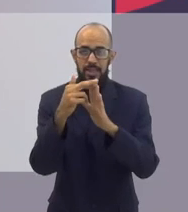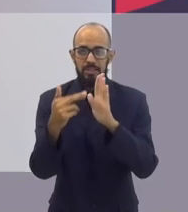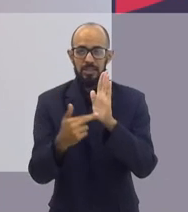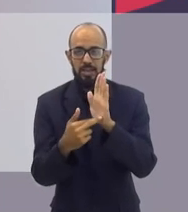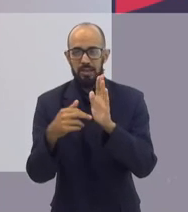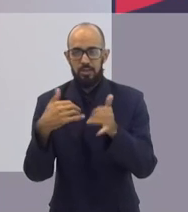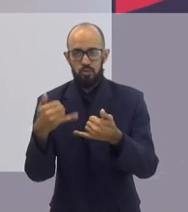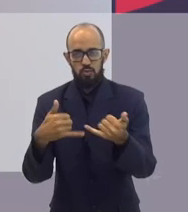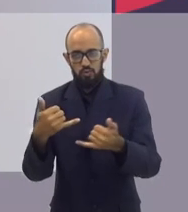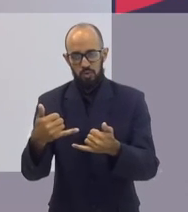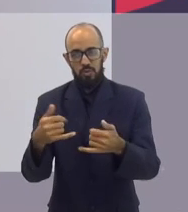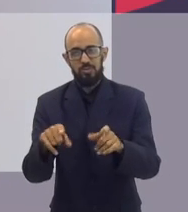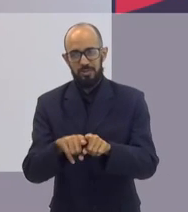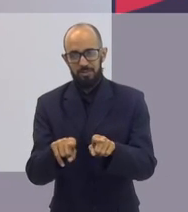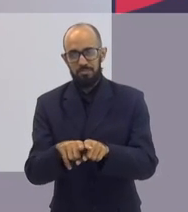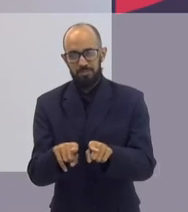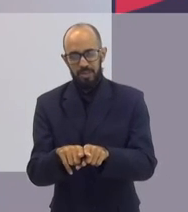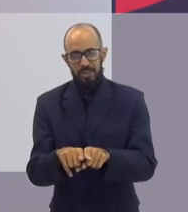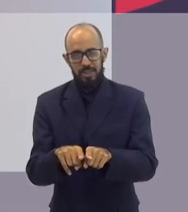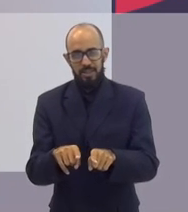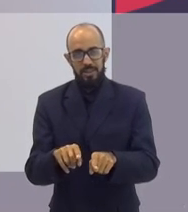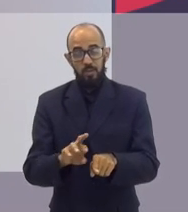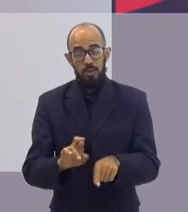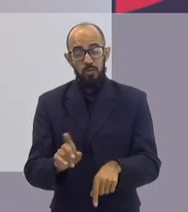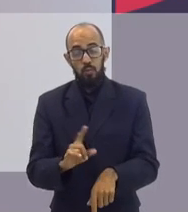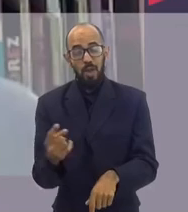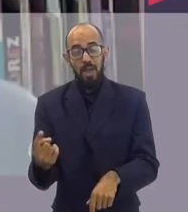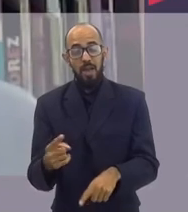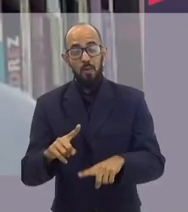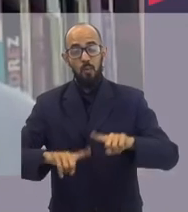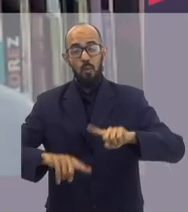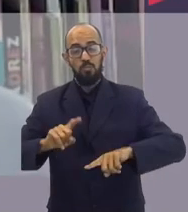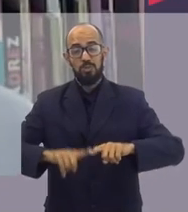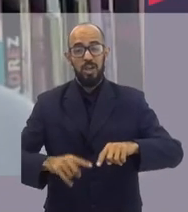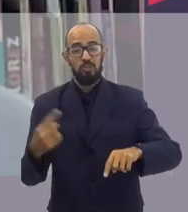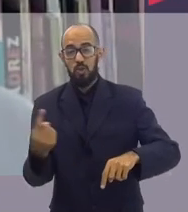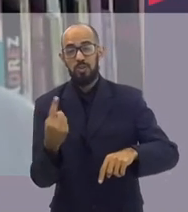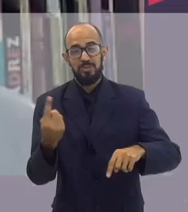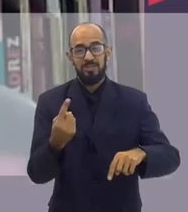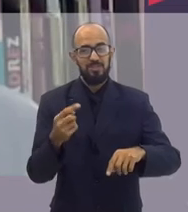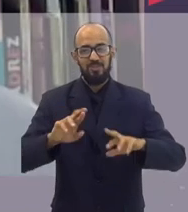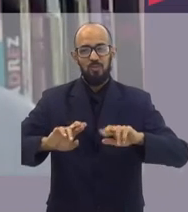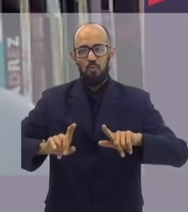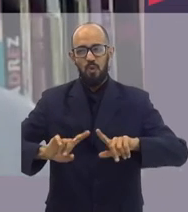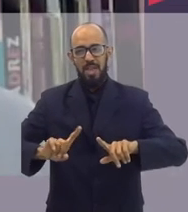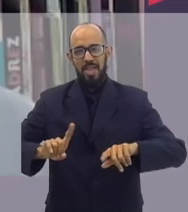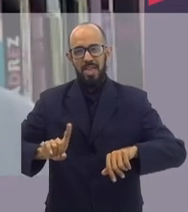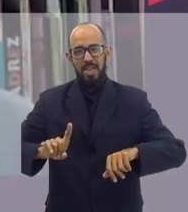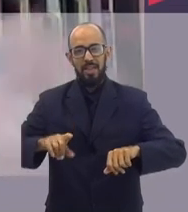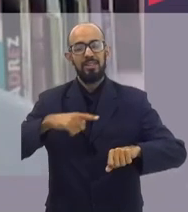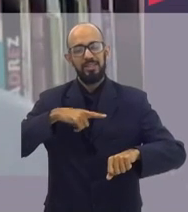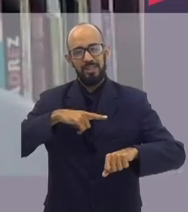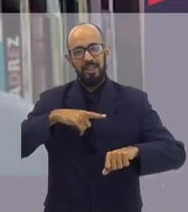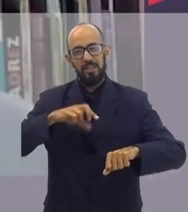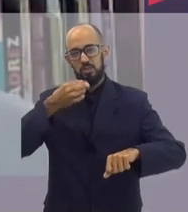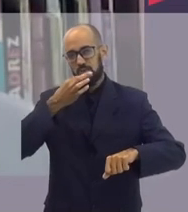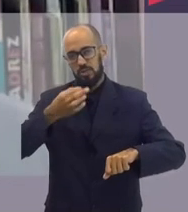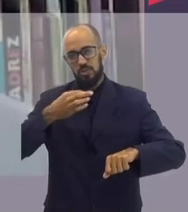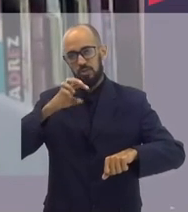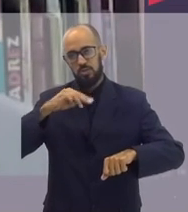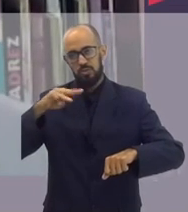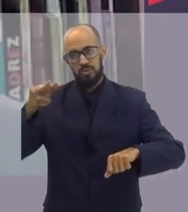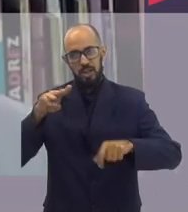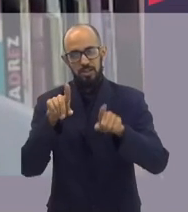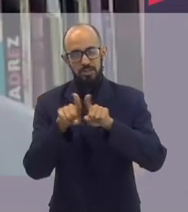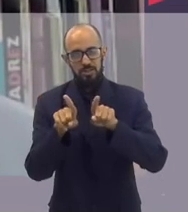regras do jogo. Então isso também é importante. O jogo não é um objeto sozinho, ele existe dentro de dinâmicas que a gente sugere no site da